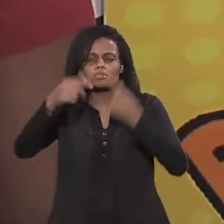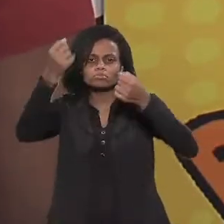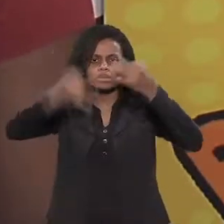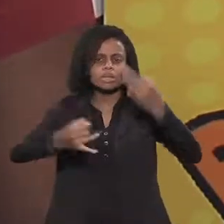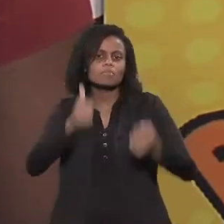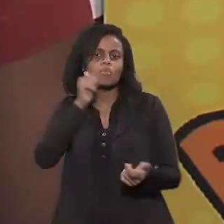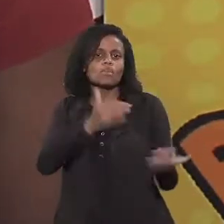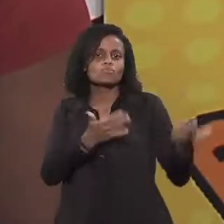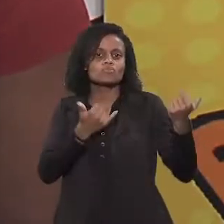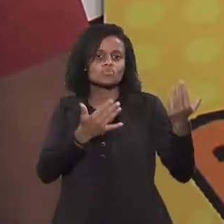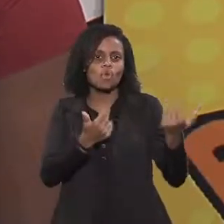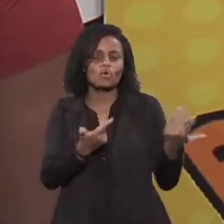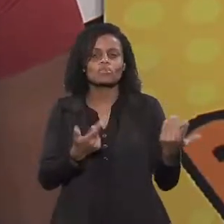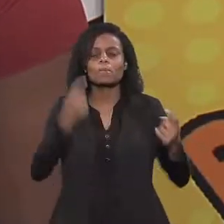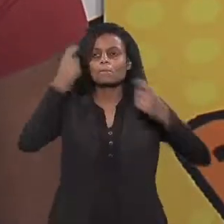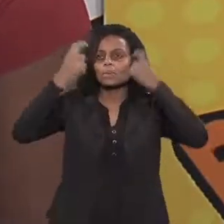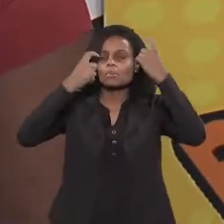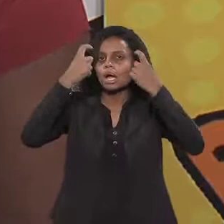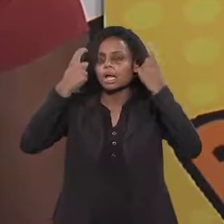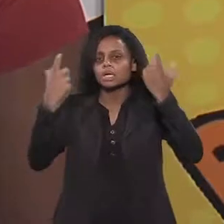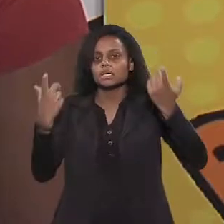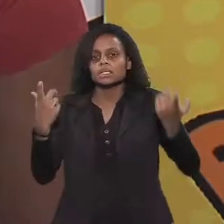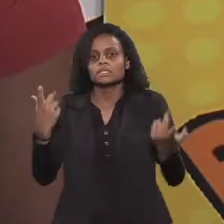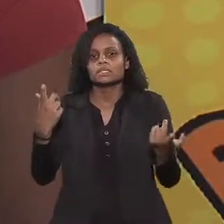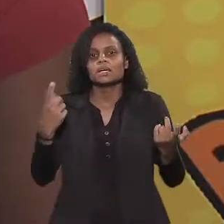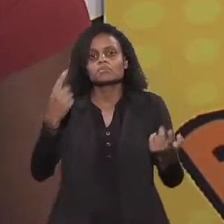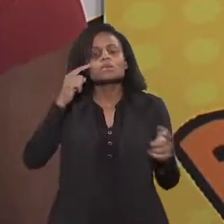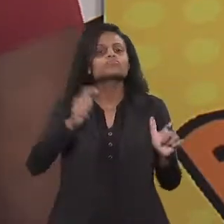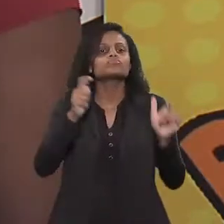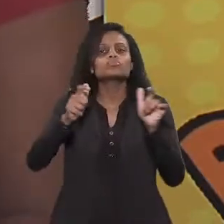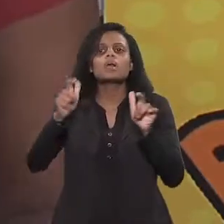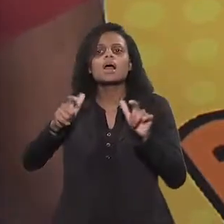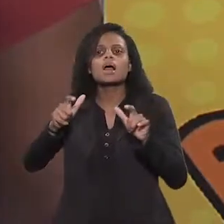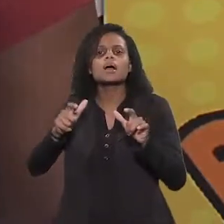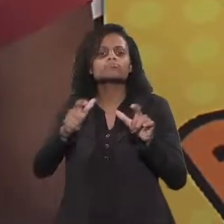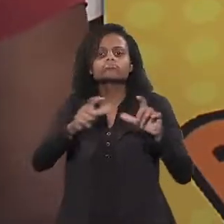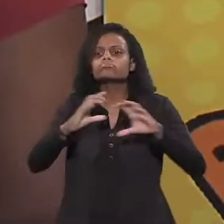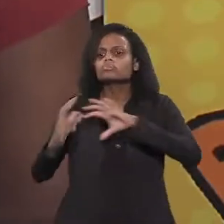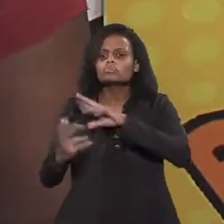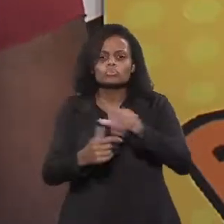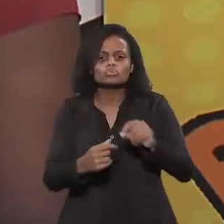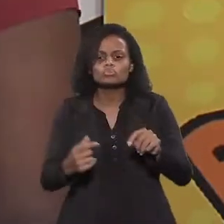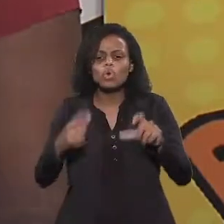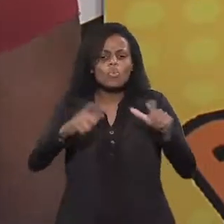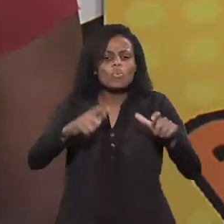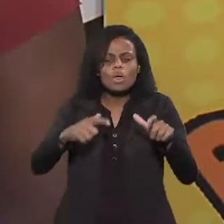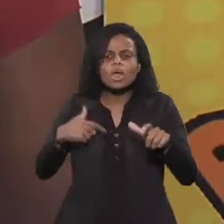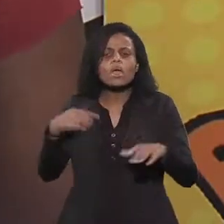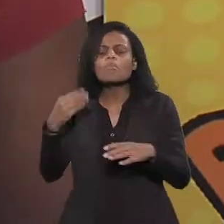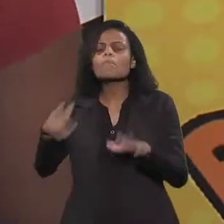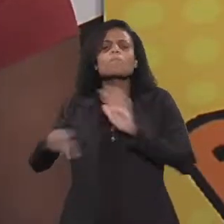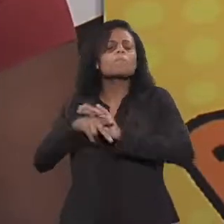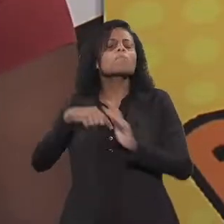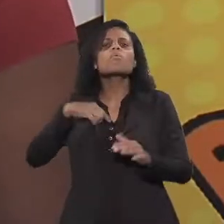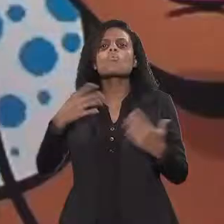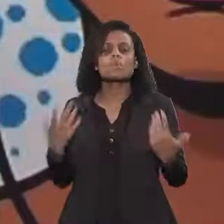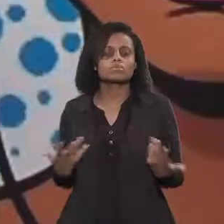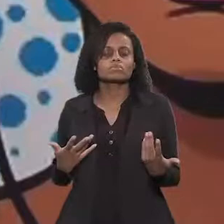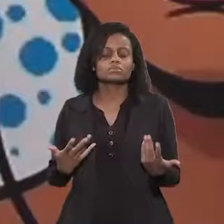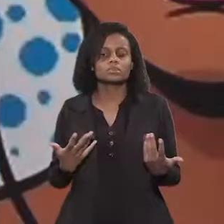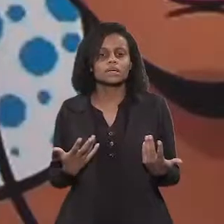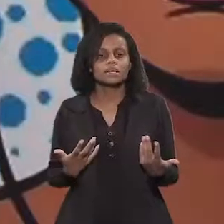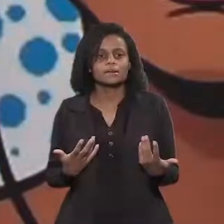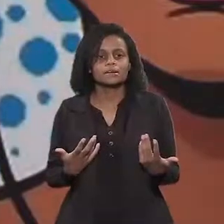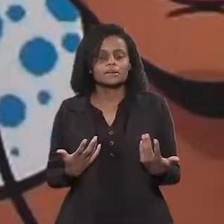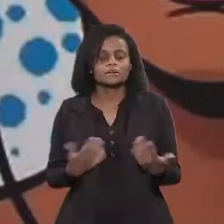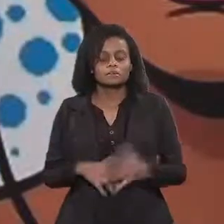depoimentos de meninas jovens mesmo, né? Preocupada de alguma forma com esse lugar no mundo, né? De qual é o lugar que ela tem nesse mundo. Não sei se